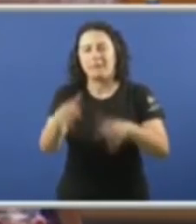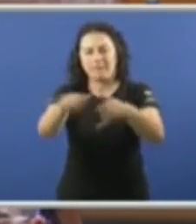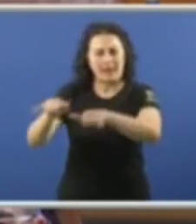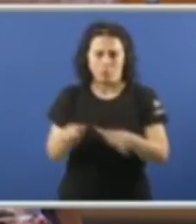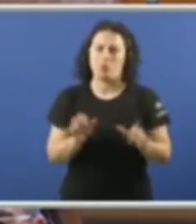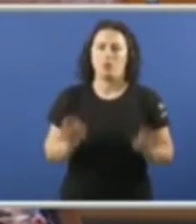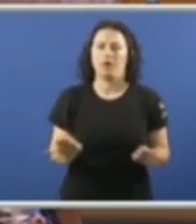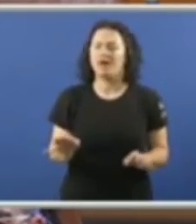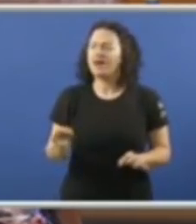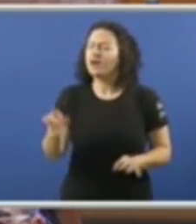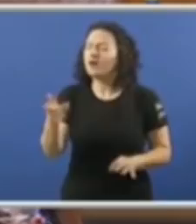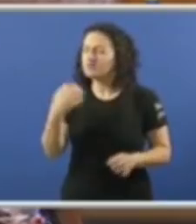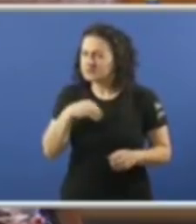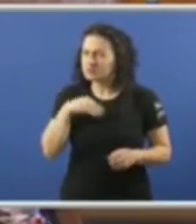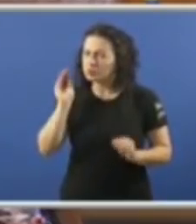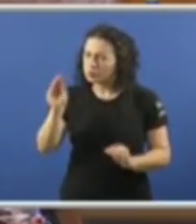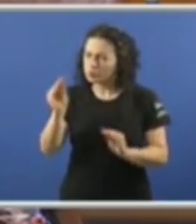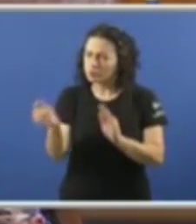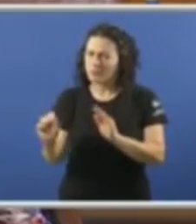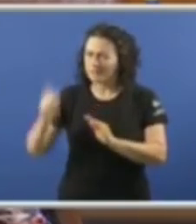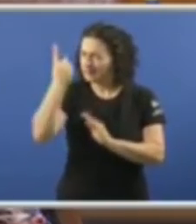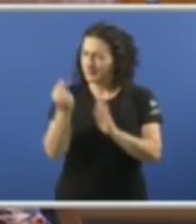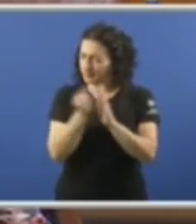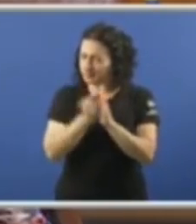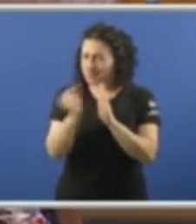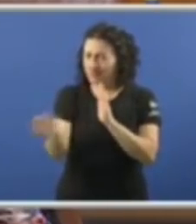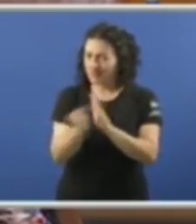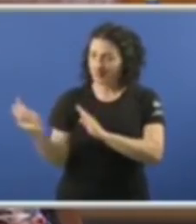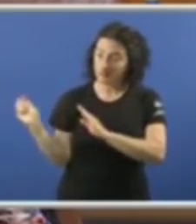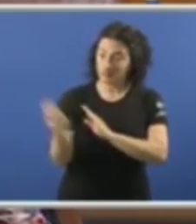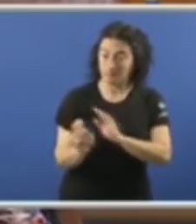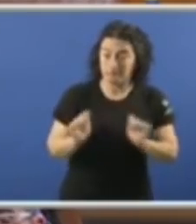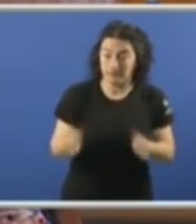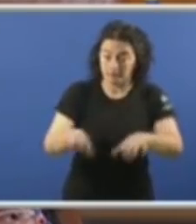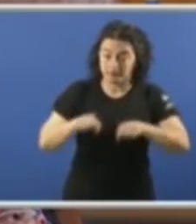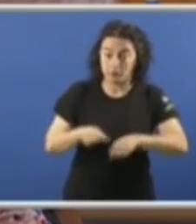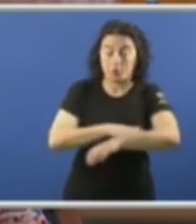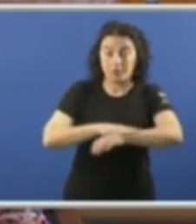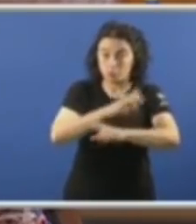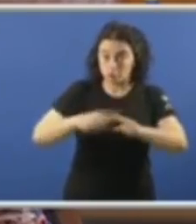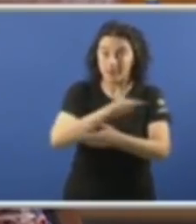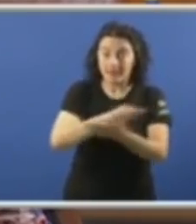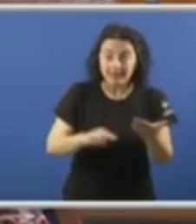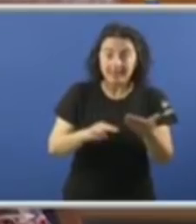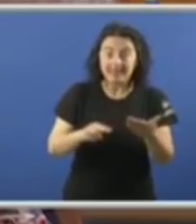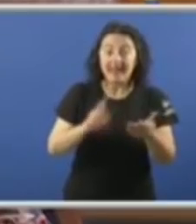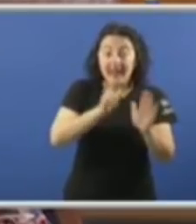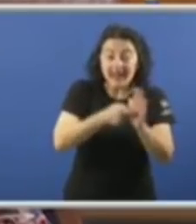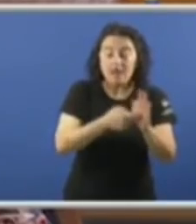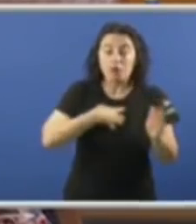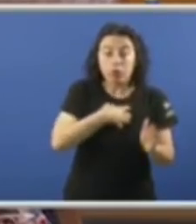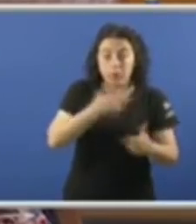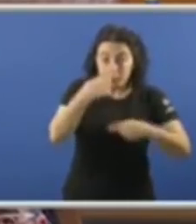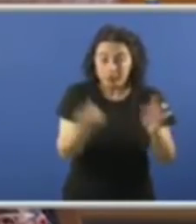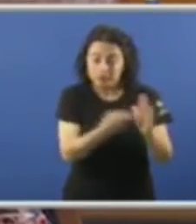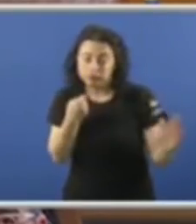acaso non foi, señor Feijó, unha das súas primeiras medidas cando chegou a Xunta de Galiza cambiar a Lei de Función Pública para suprimir unha